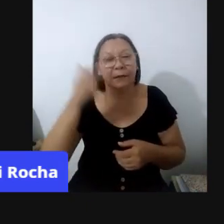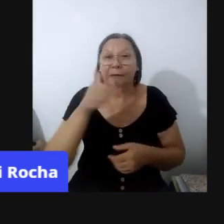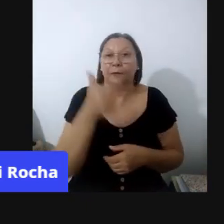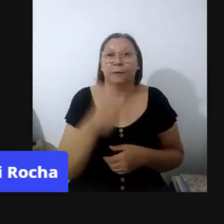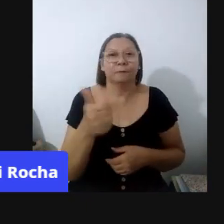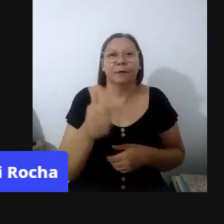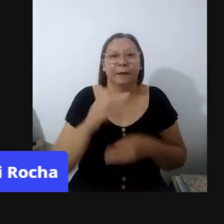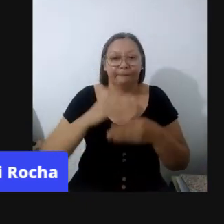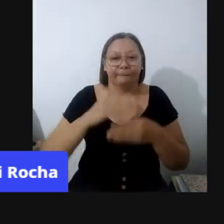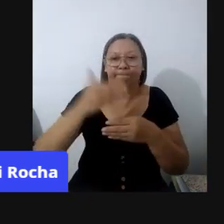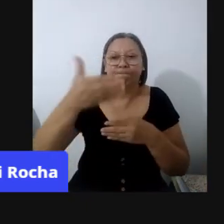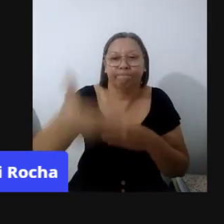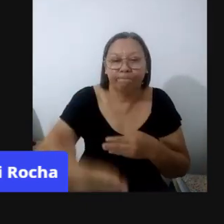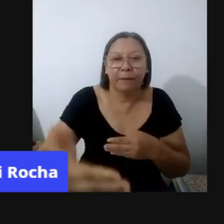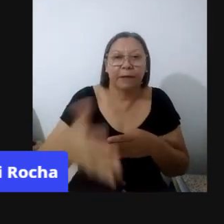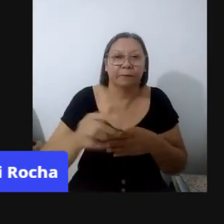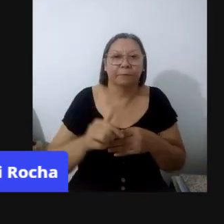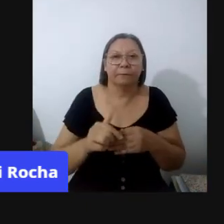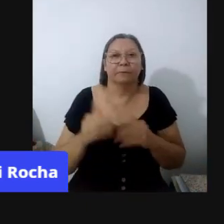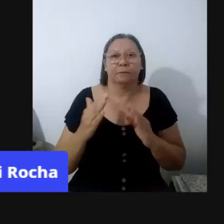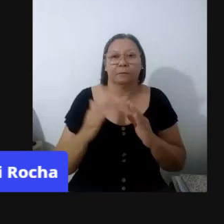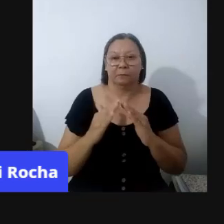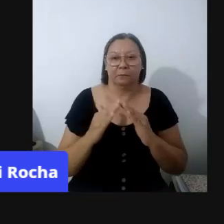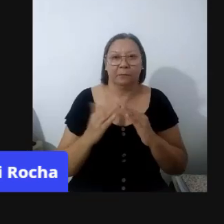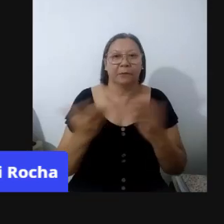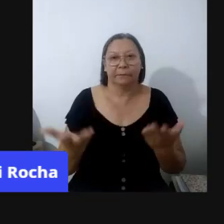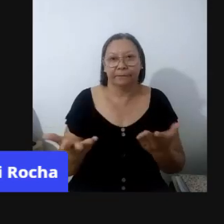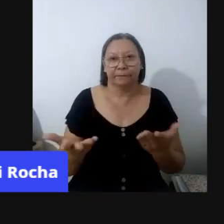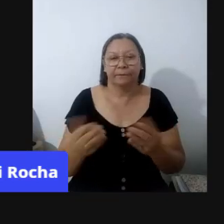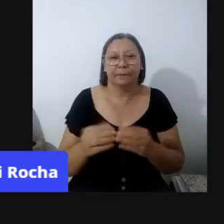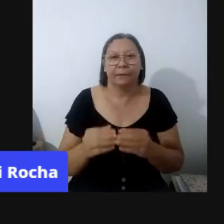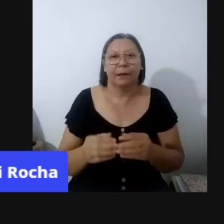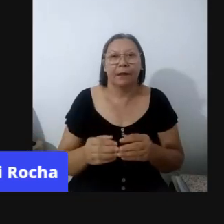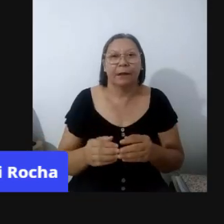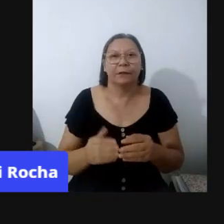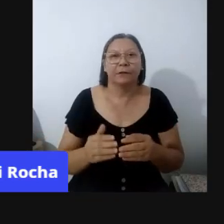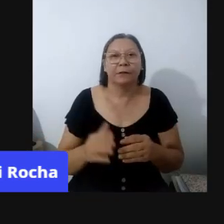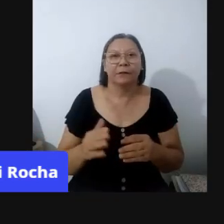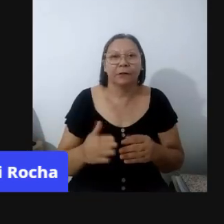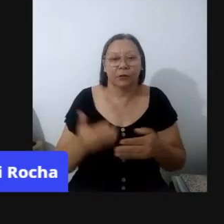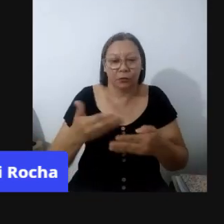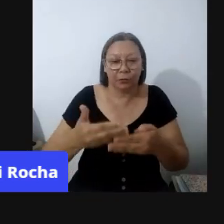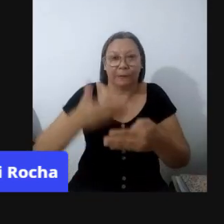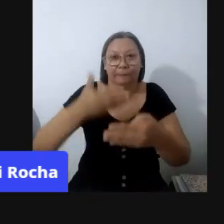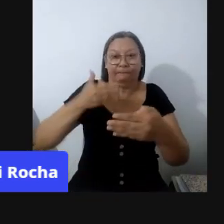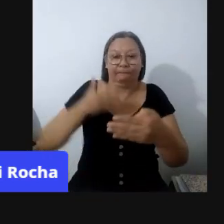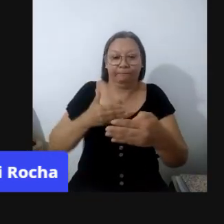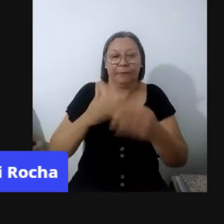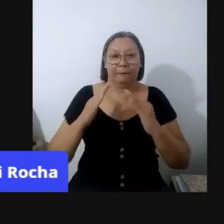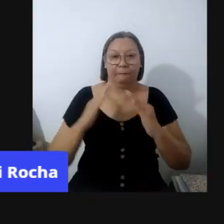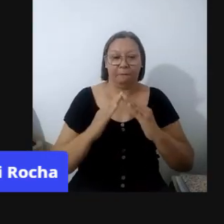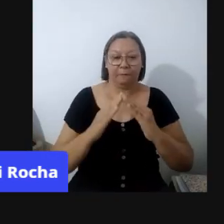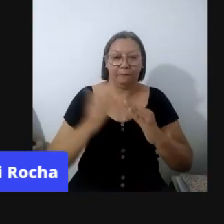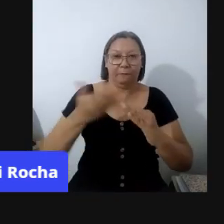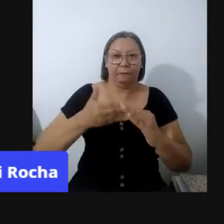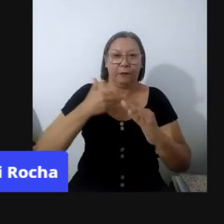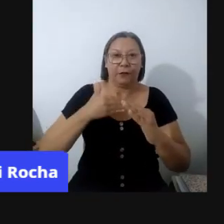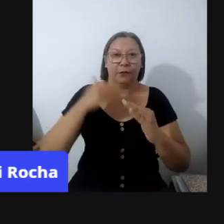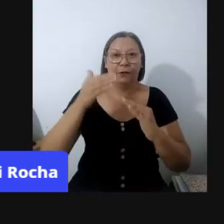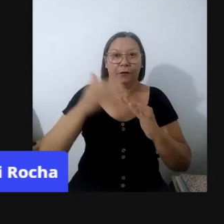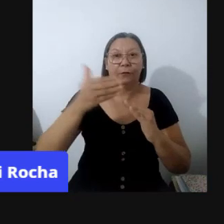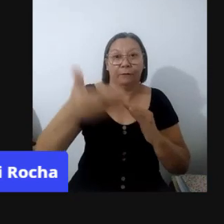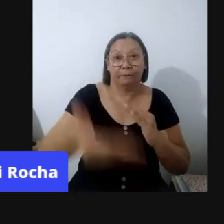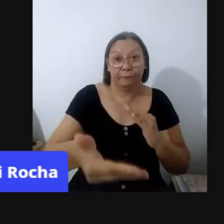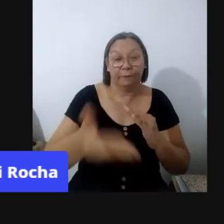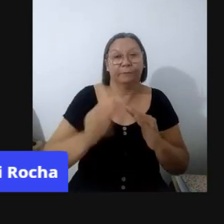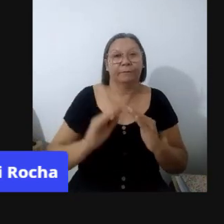o fundo da nossa casa muitas vezes é mais tranquilo. Agora, se eu só tenho a frente que dá perto da rua, é mais complicado.